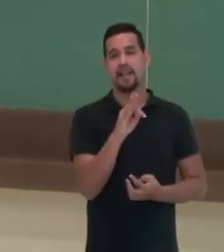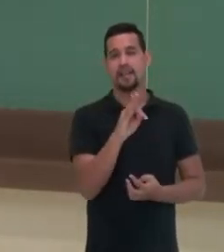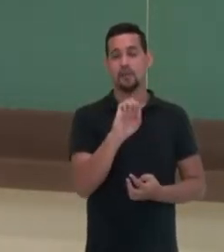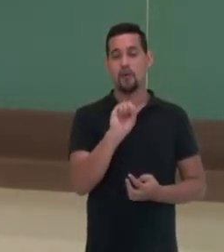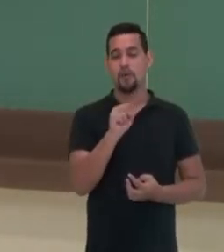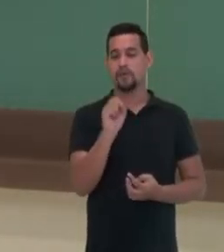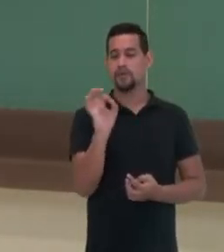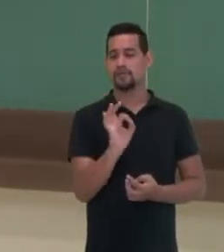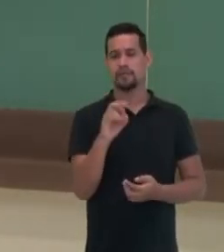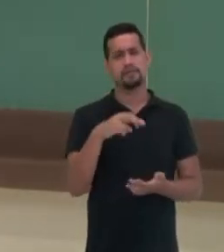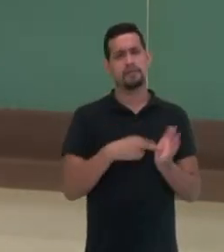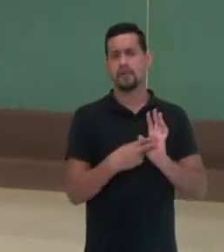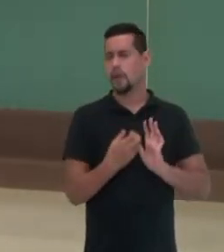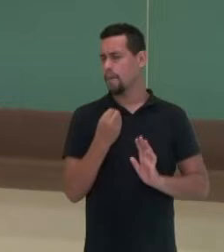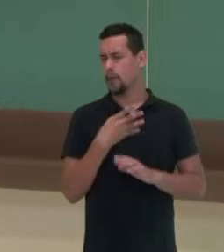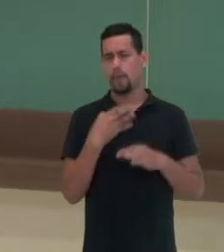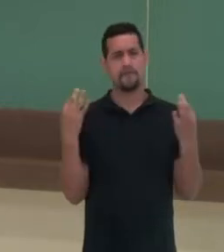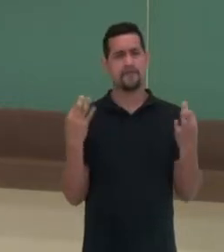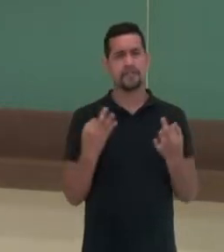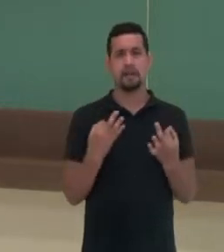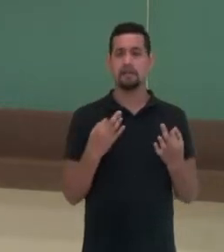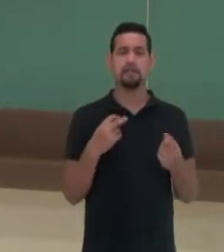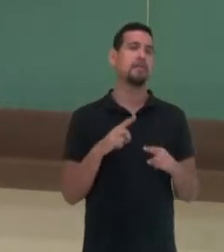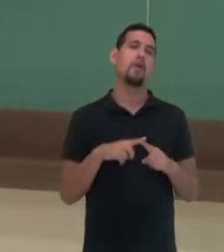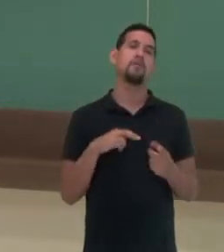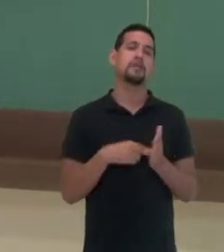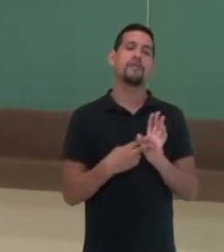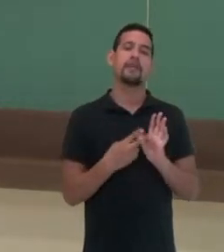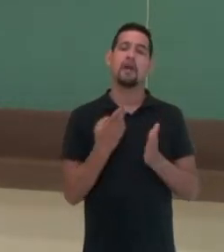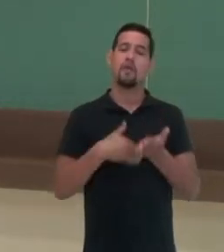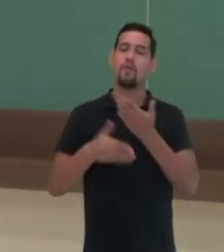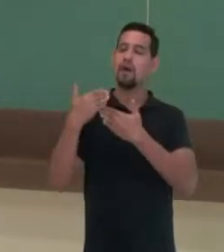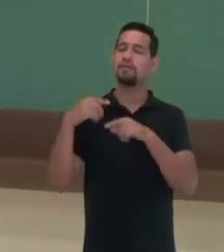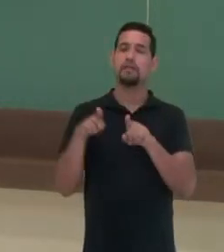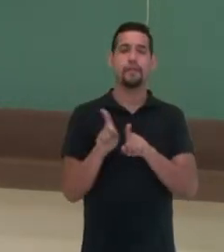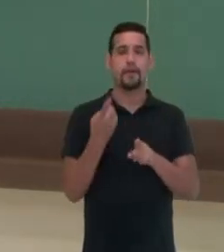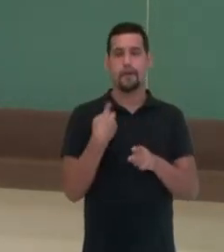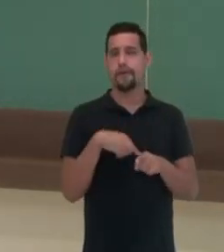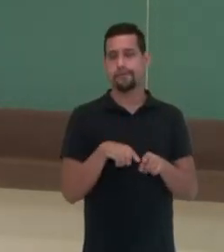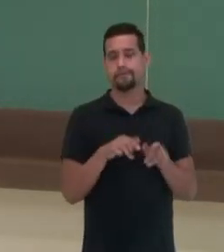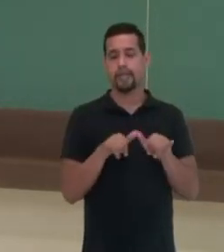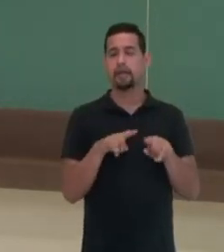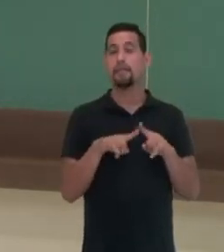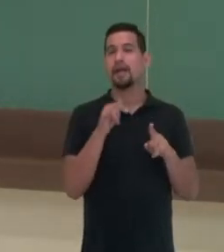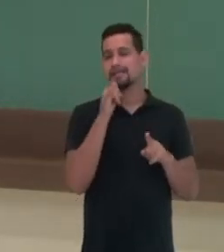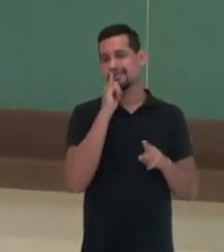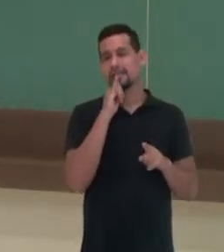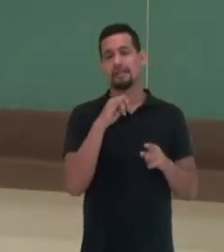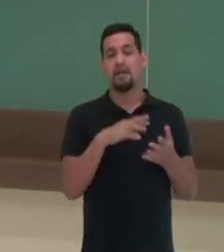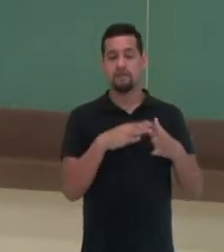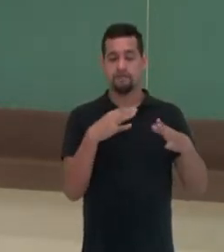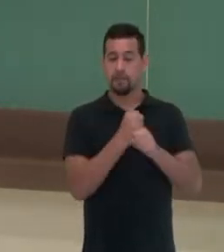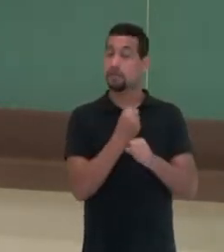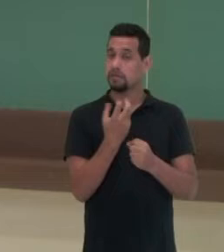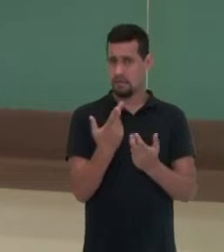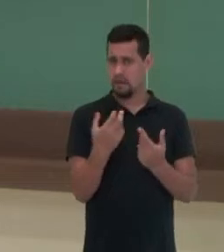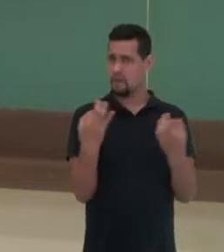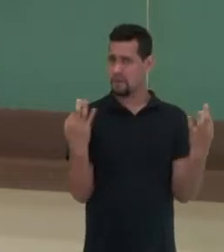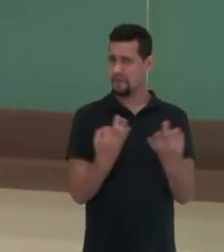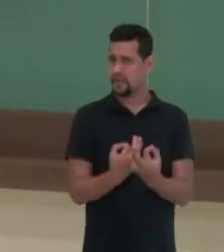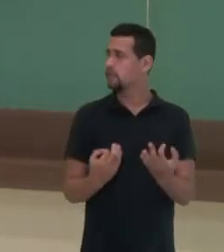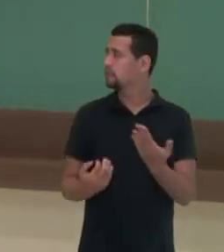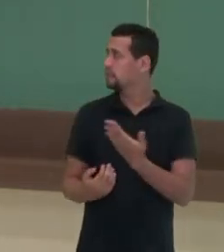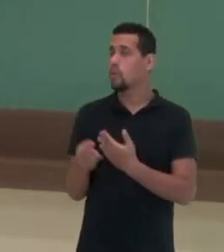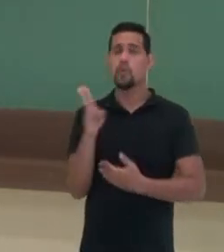8% está muito boa, né? Então, não é muito como anda o nosso mercado. Mas a conta a ser feita é essa mesma,